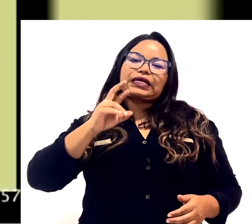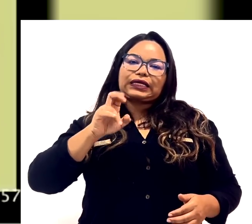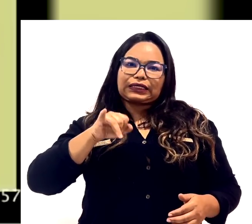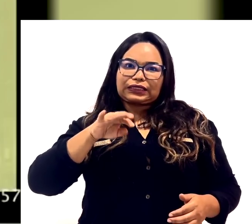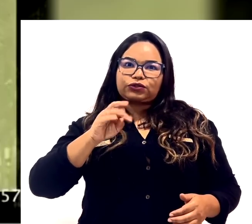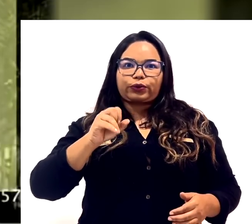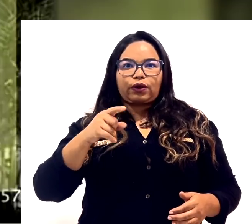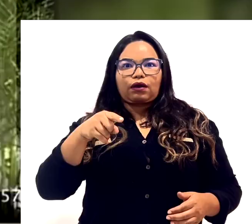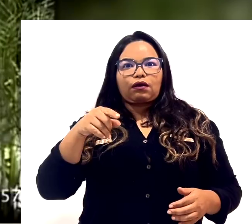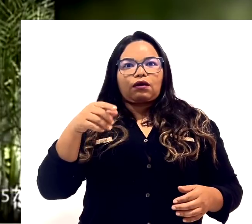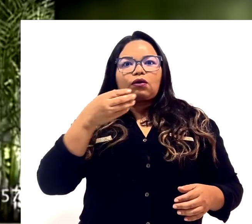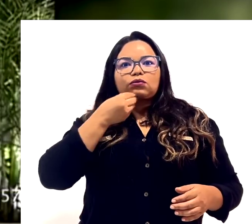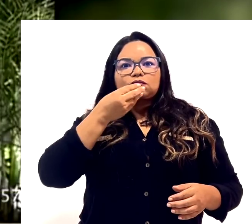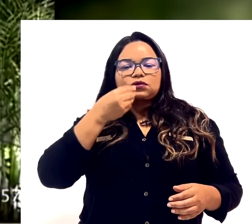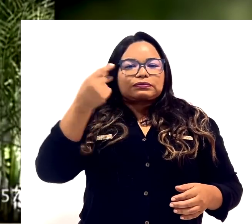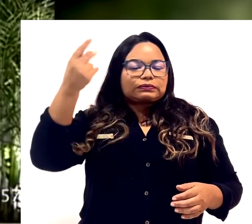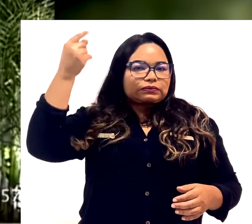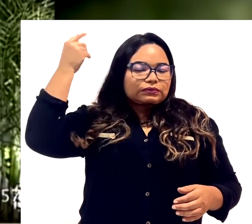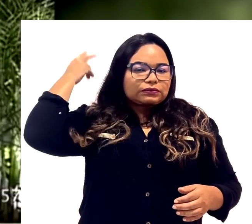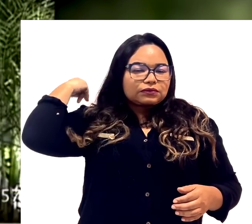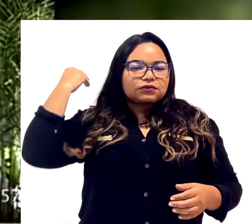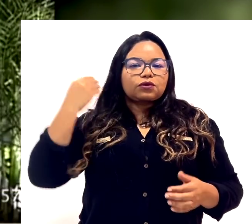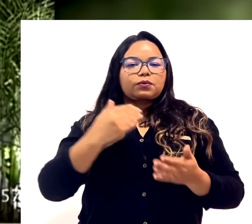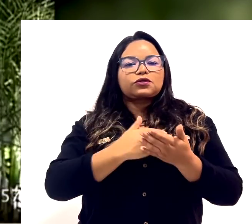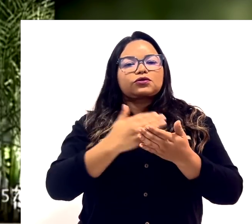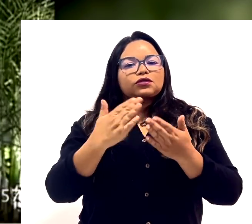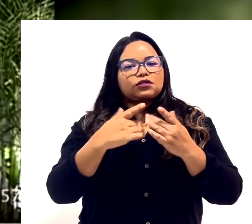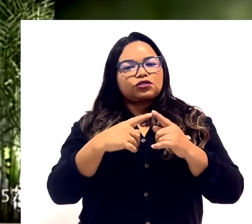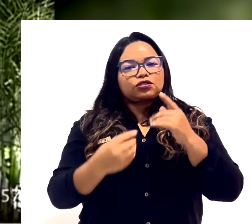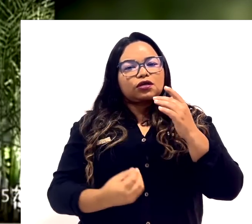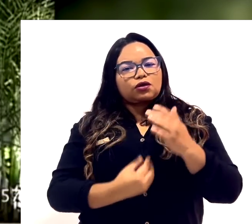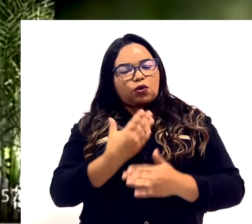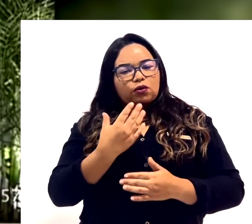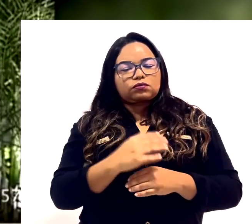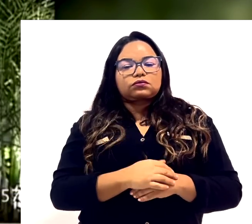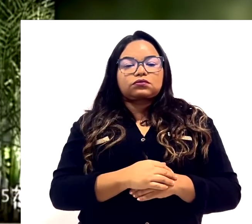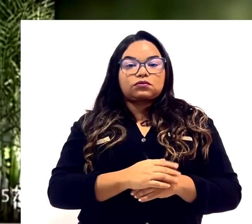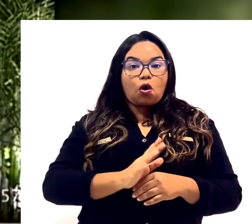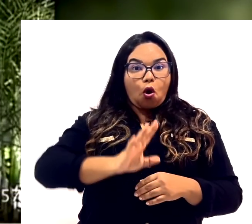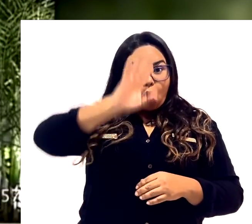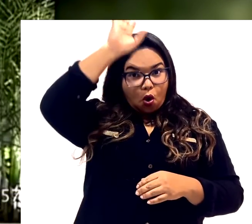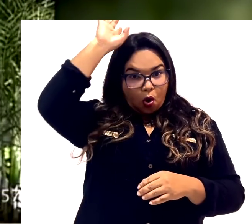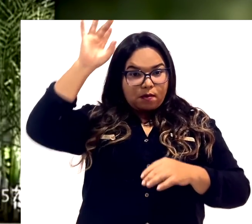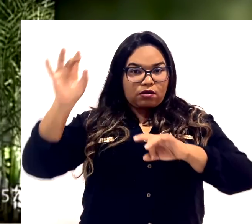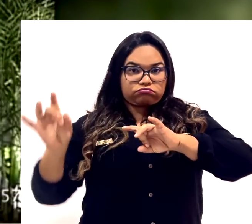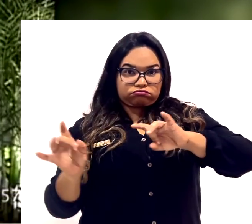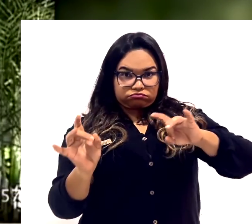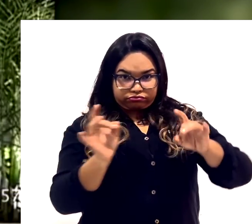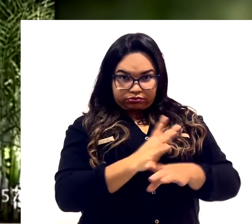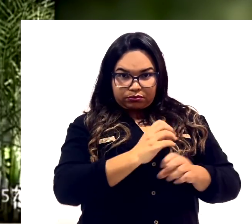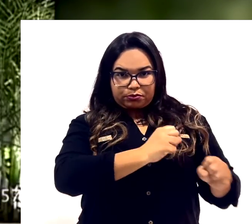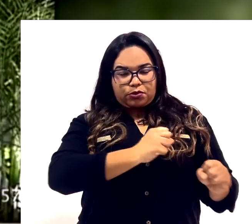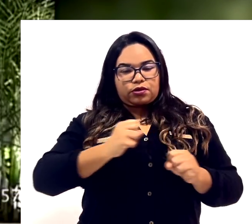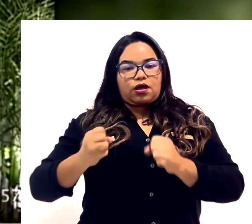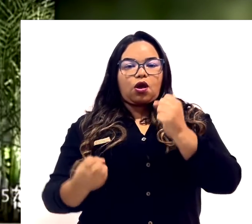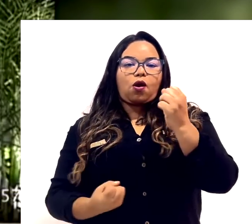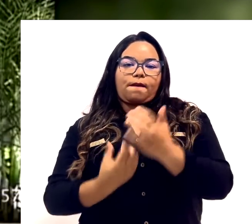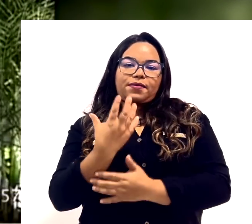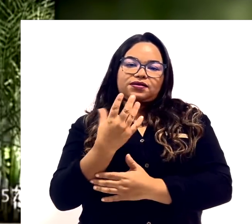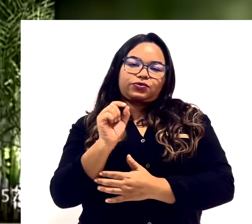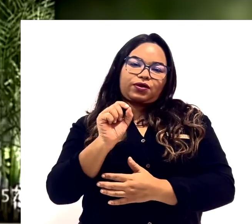Portanto, isto era o que os pais da igreja cristã primitiva acreditavam, que quando Roma se for, então o anticristo será